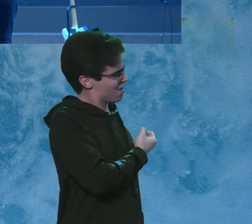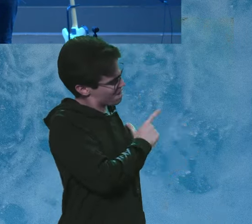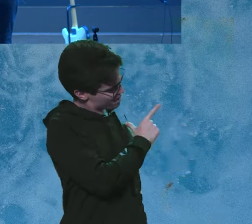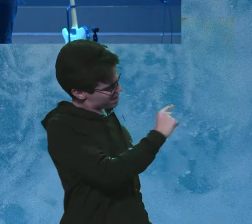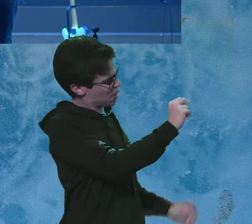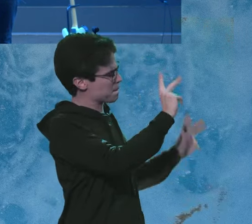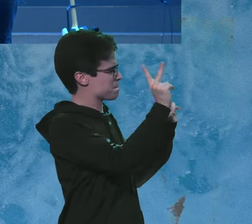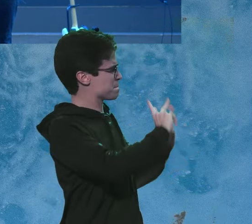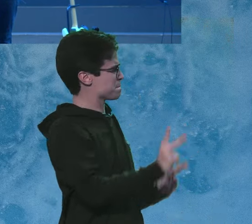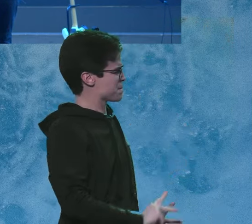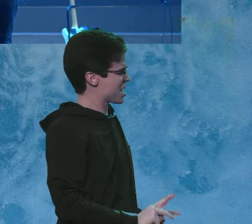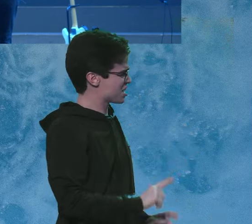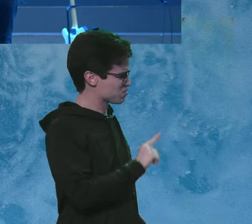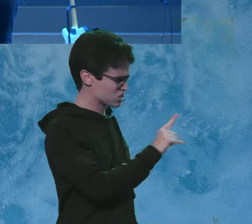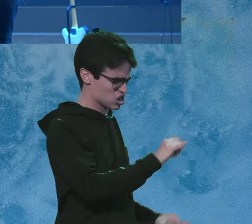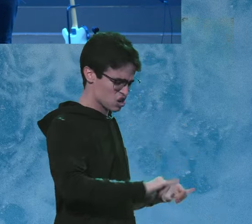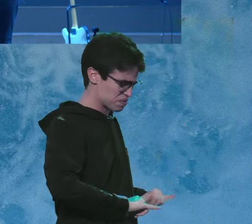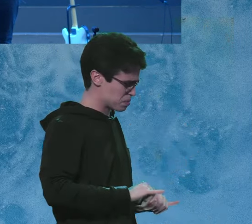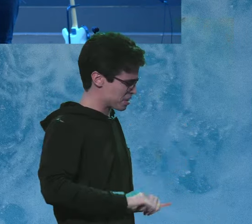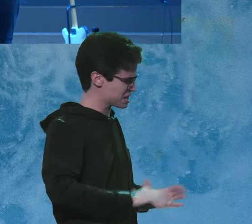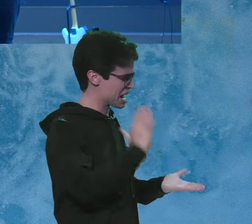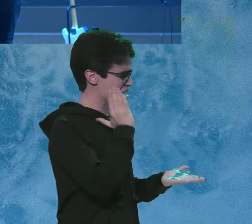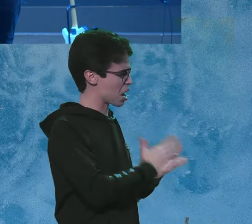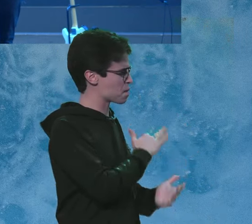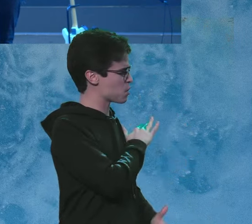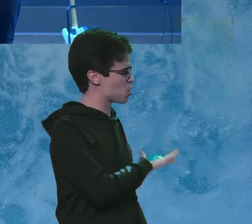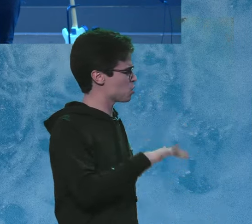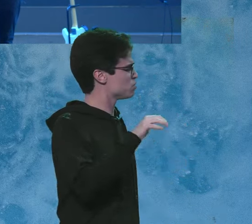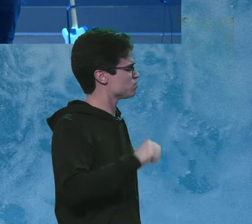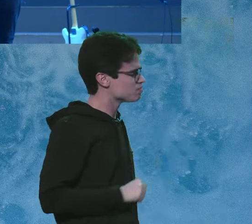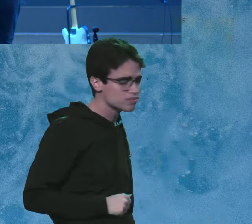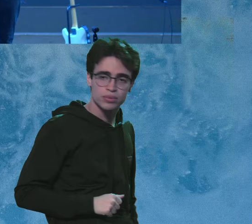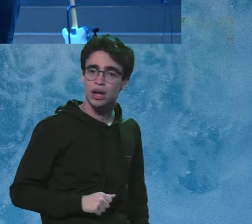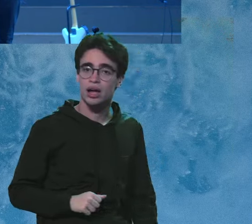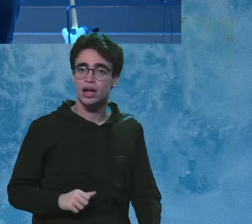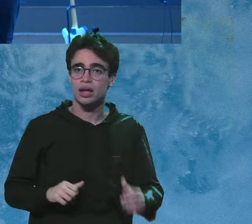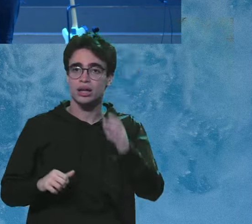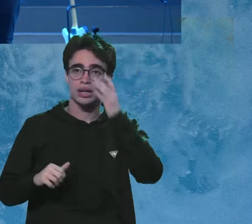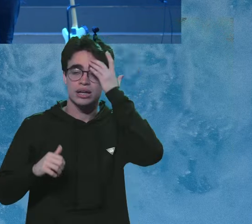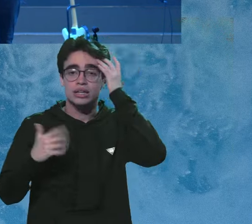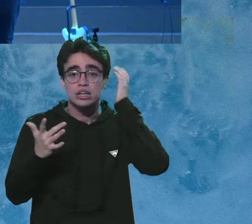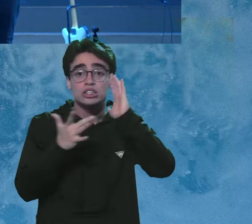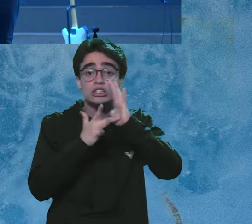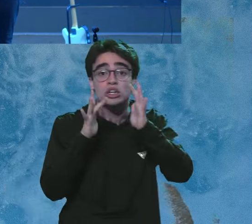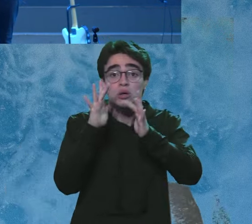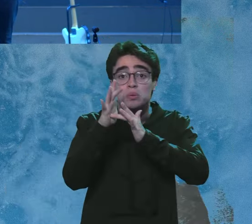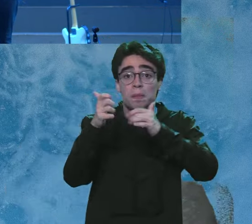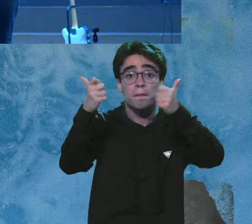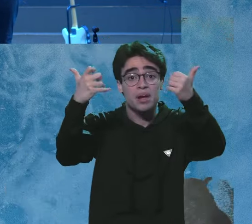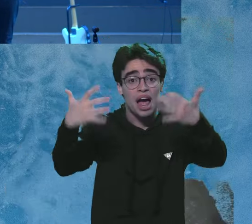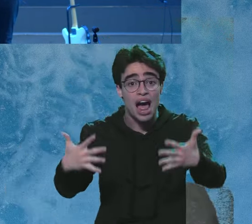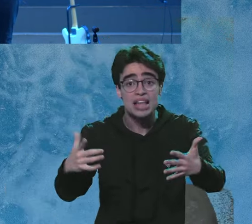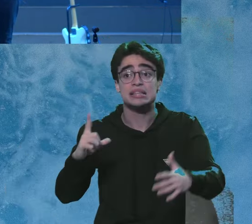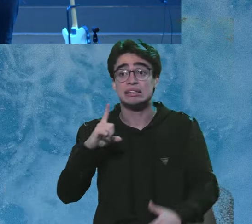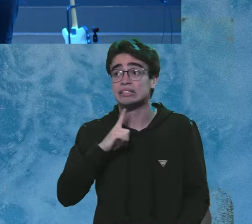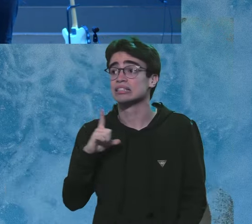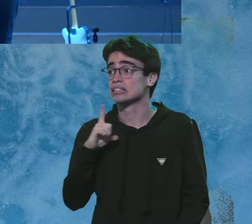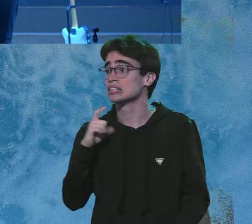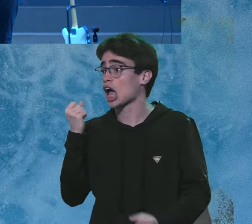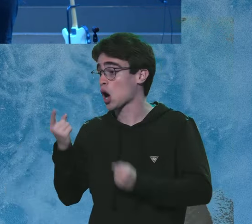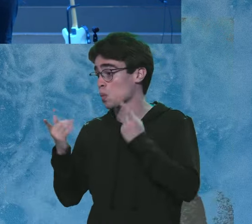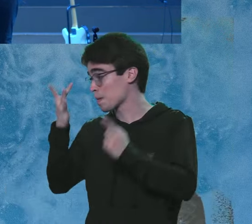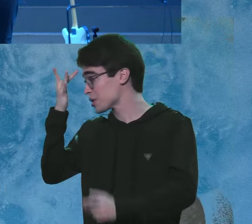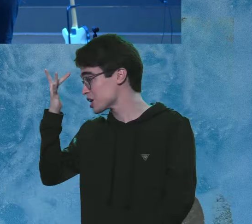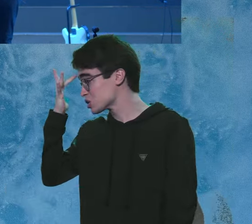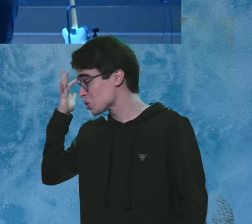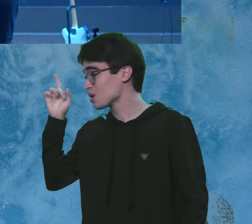fique livre do seu sofrimento. Enquanto Jesus ainda falava, chegaram algumas pessoas da casa de